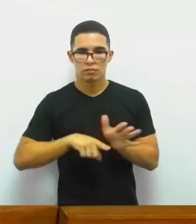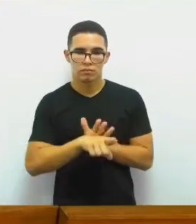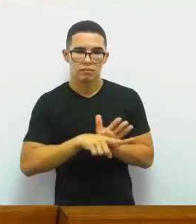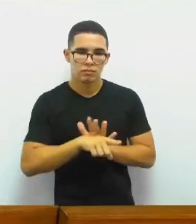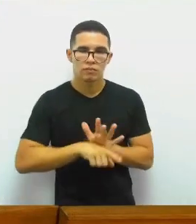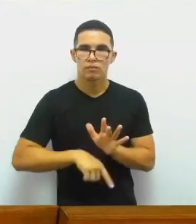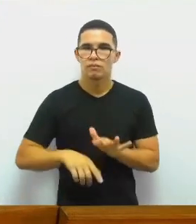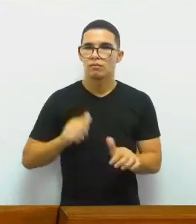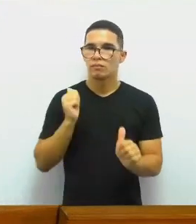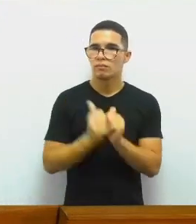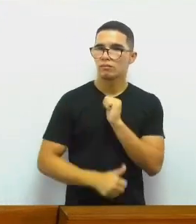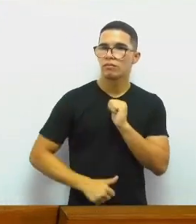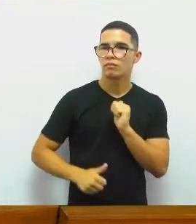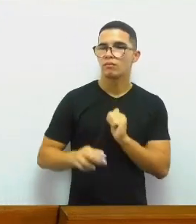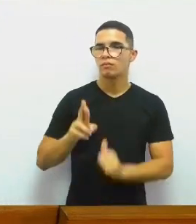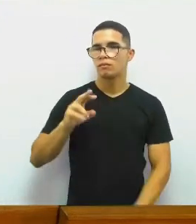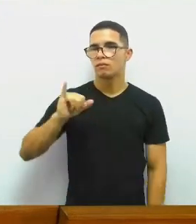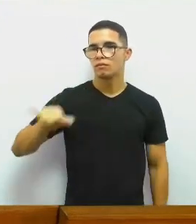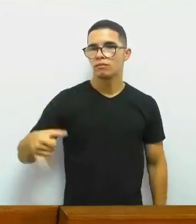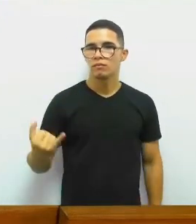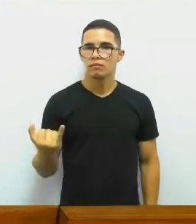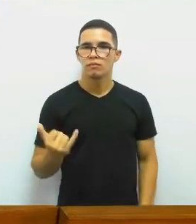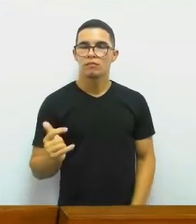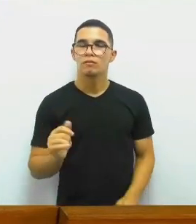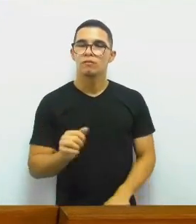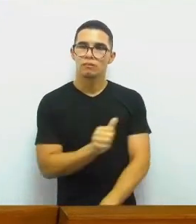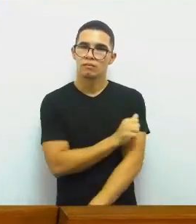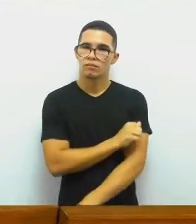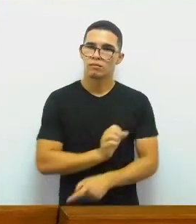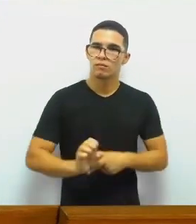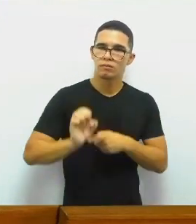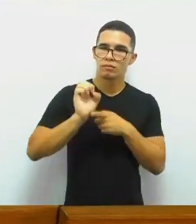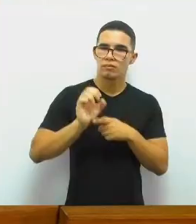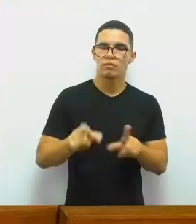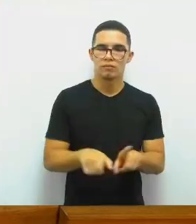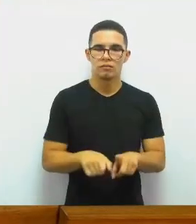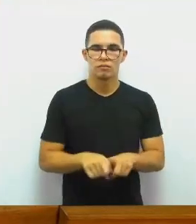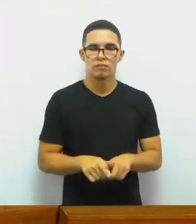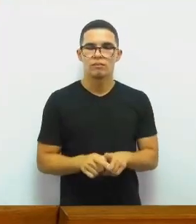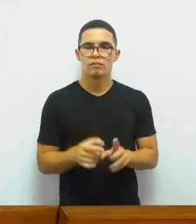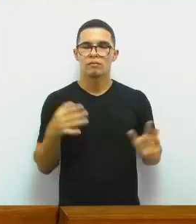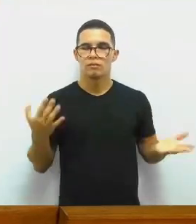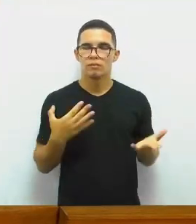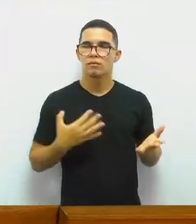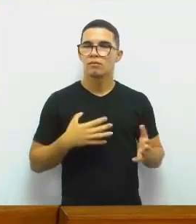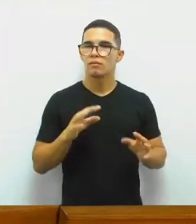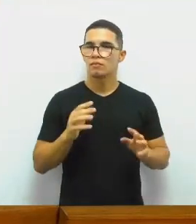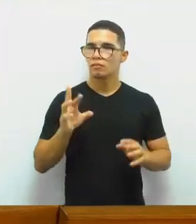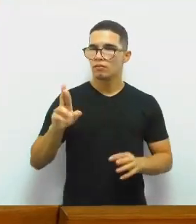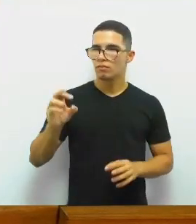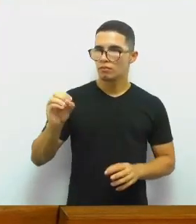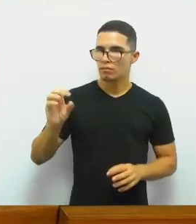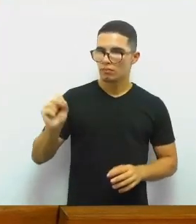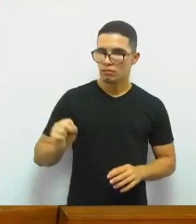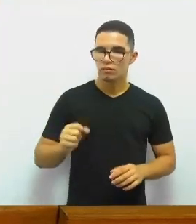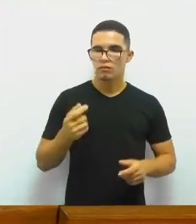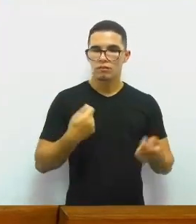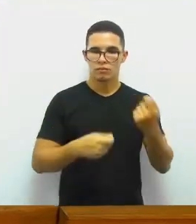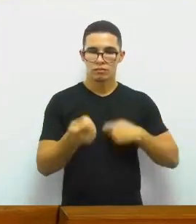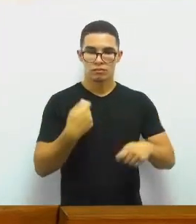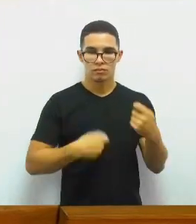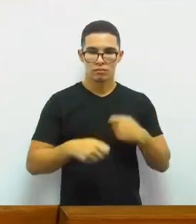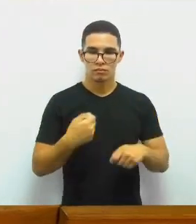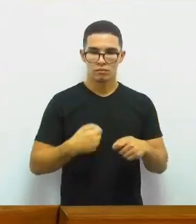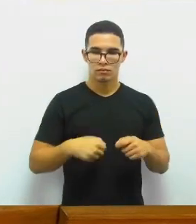projeto Esporte RJ, da Secretaria de Esporte do Rio de Janeiro. Atualmente, Rosa é coordenadora técnica na área administrativa social da